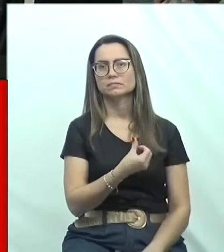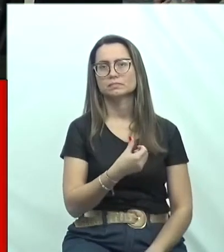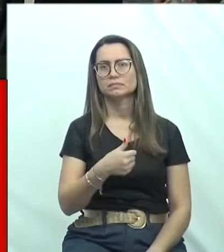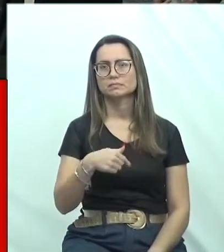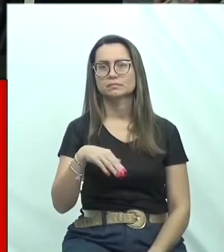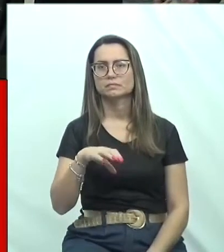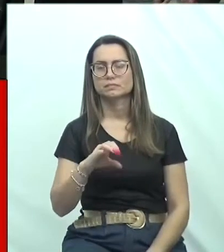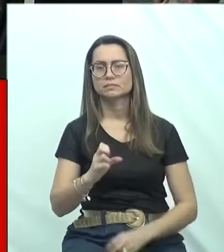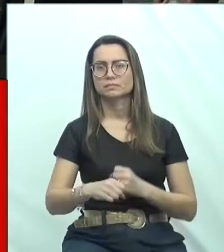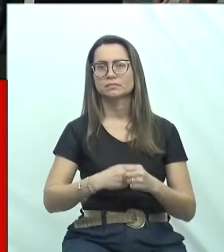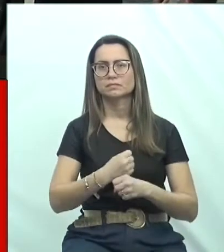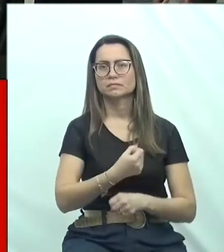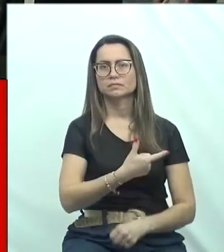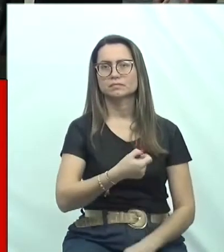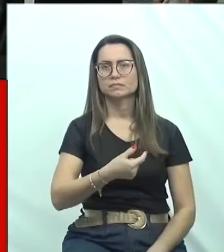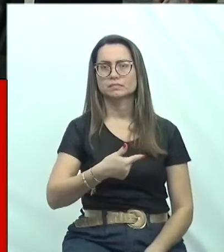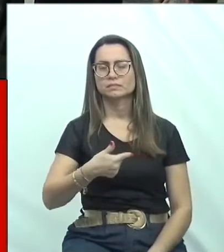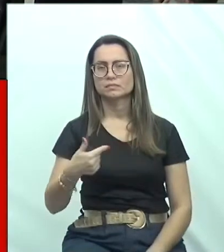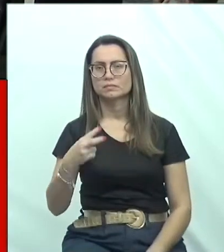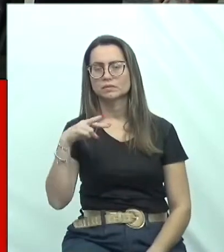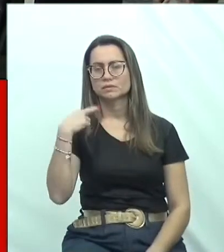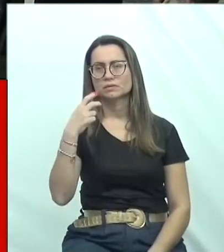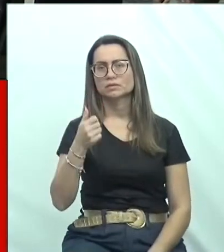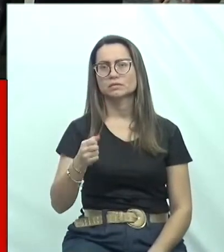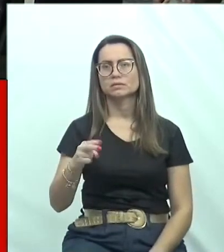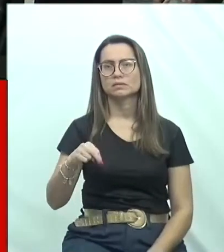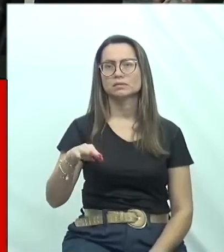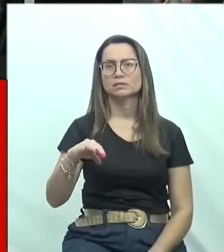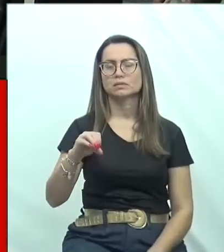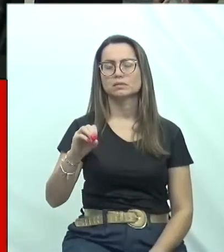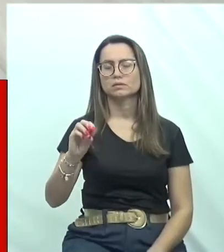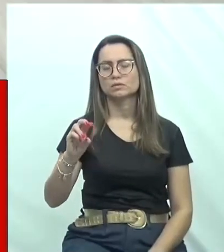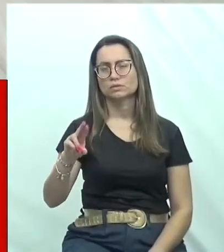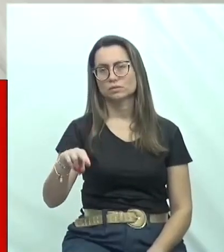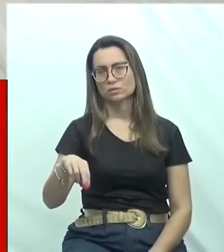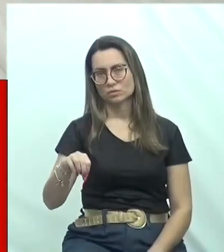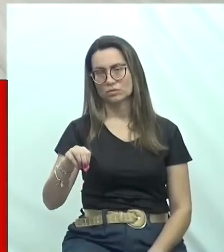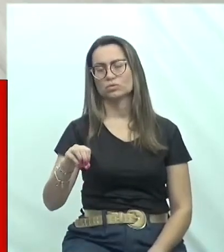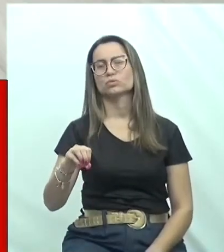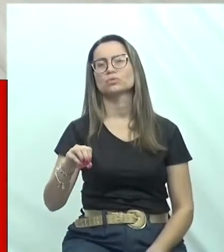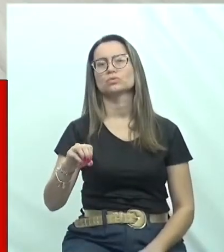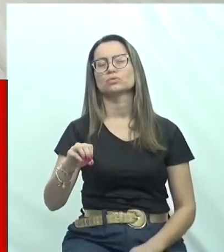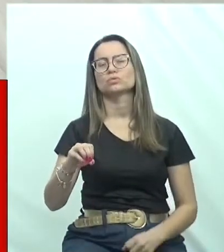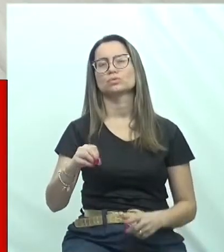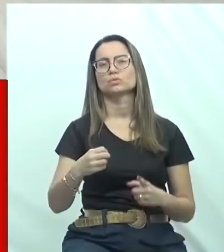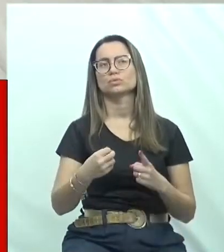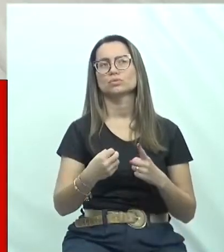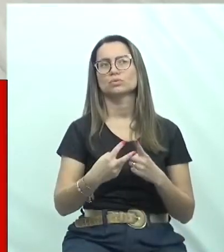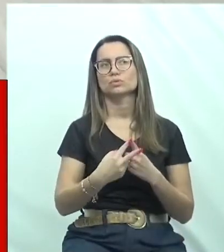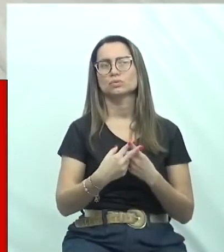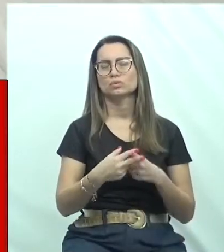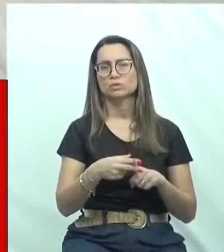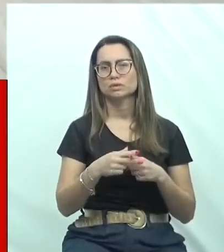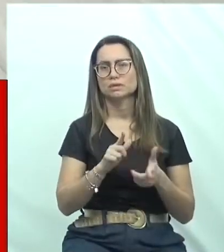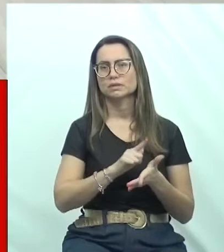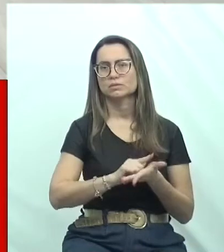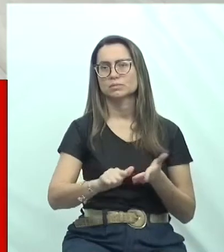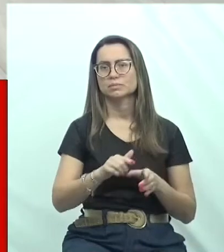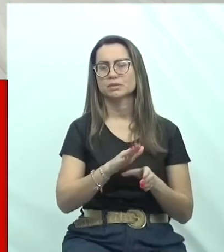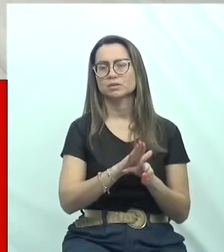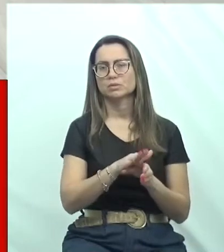670/2022. De autoria do vereador Antônio Córdova de Oliveira, manutenção e limpeza da boca de lobo localizada na rua Domingos Antônio